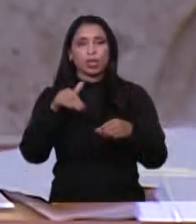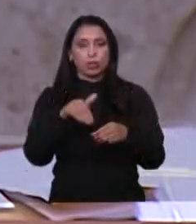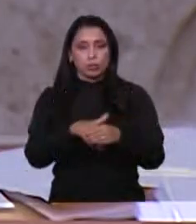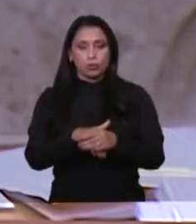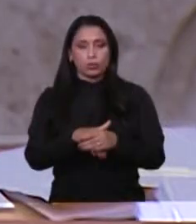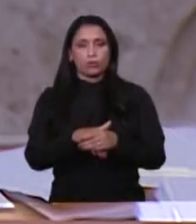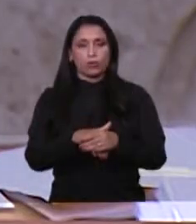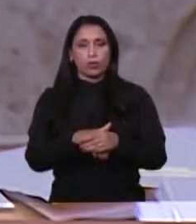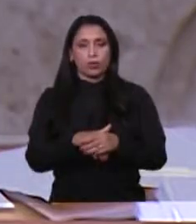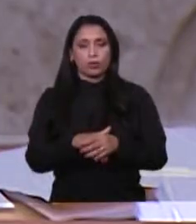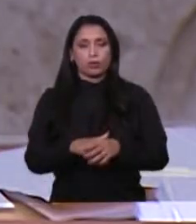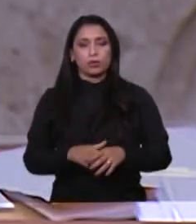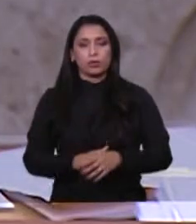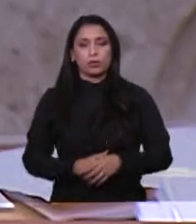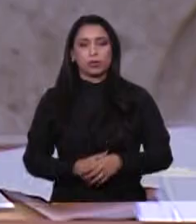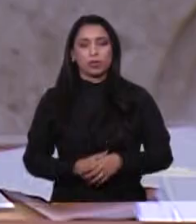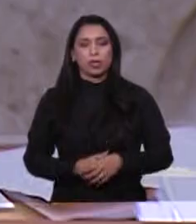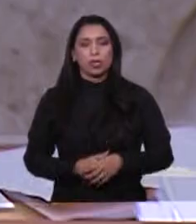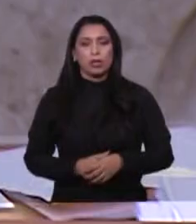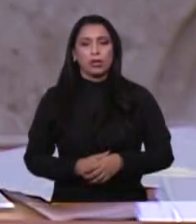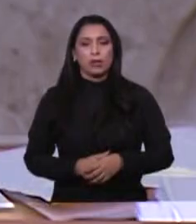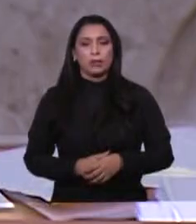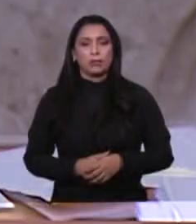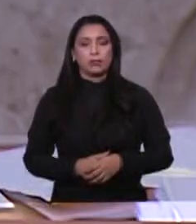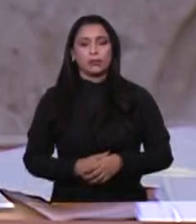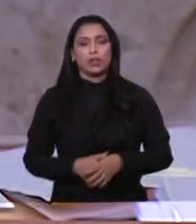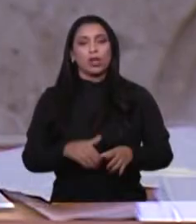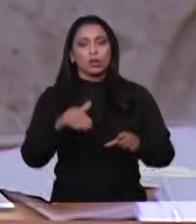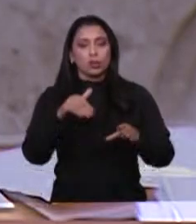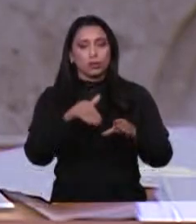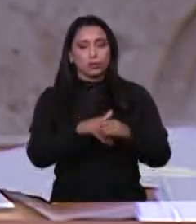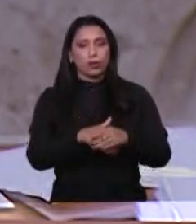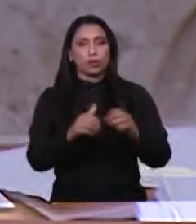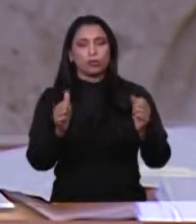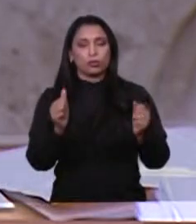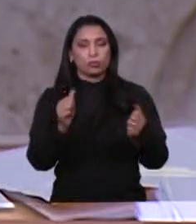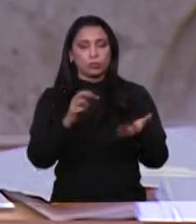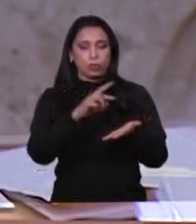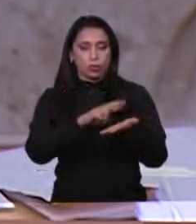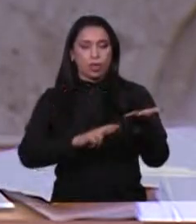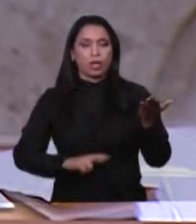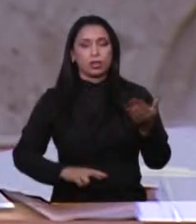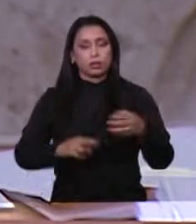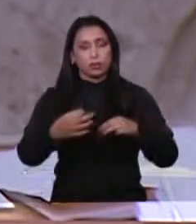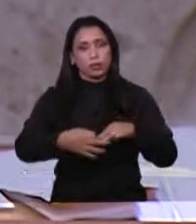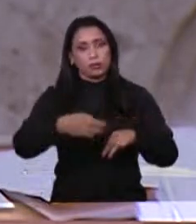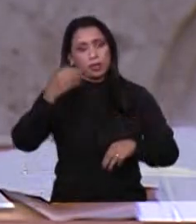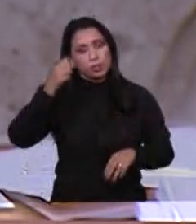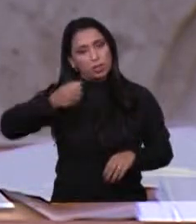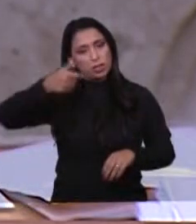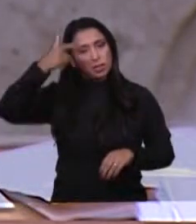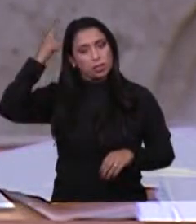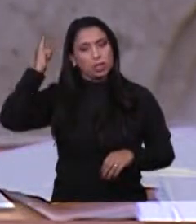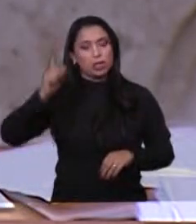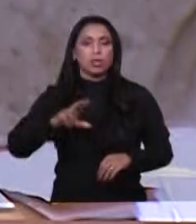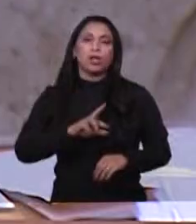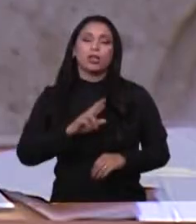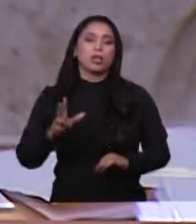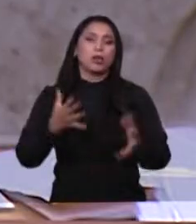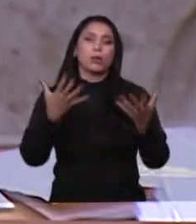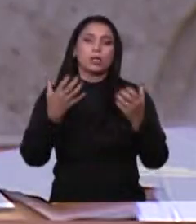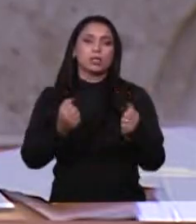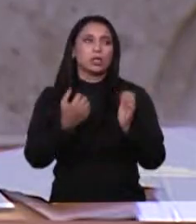votos, rejeitou, e nos termos do voto preferido pelo ministro Alexandre de Moraes, rejeitou